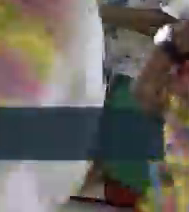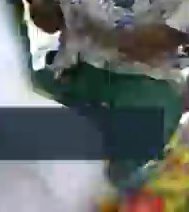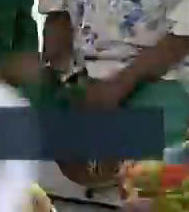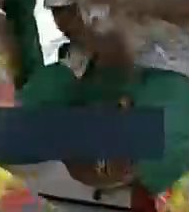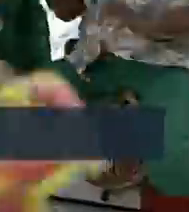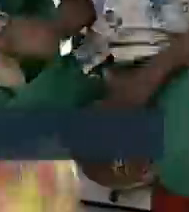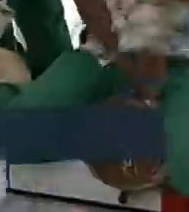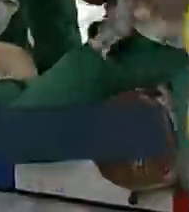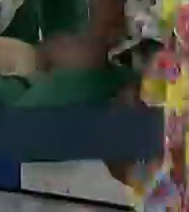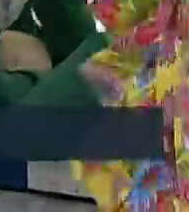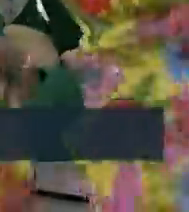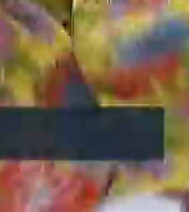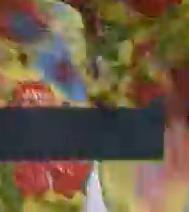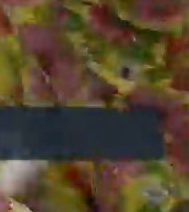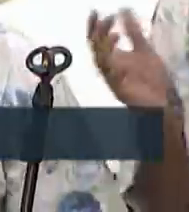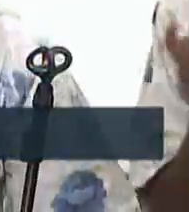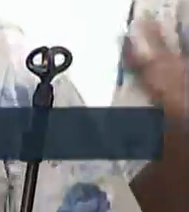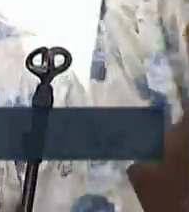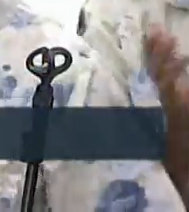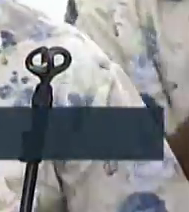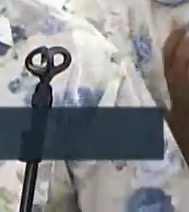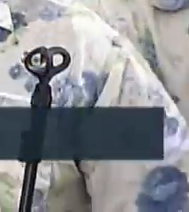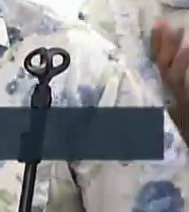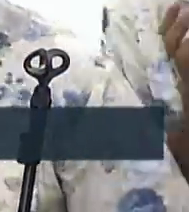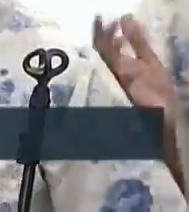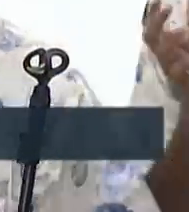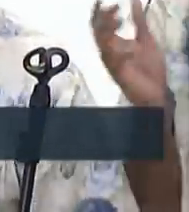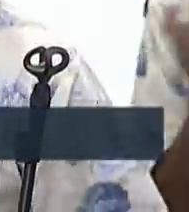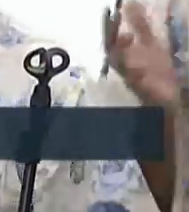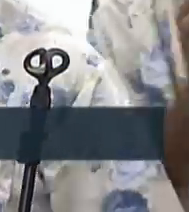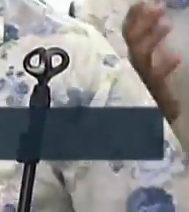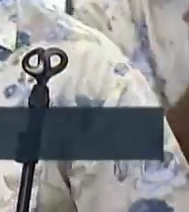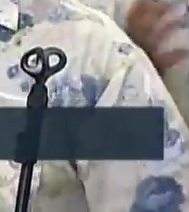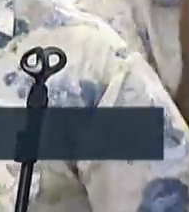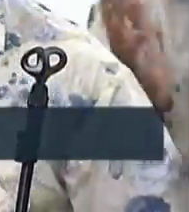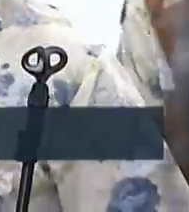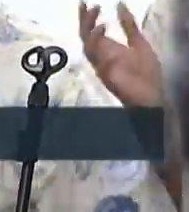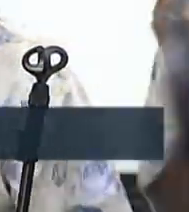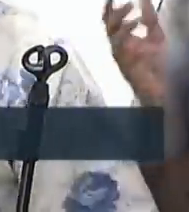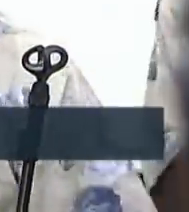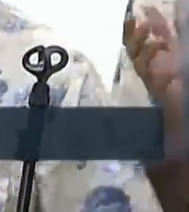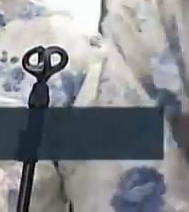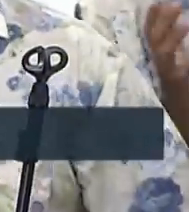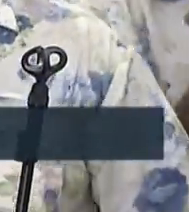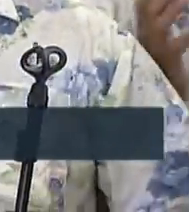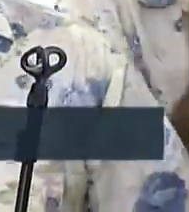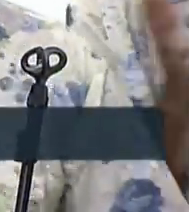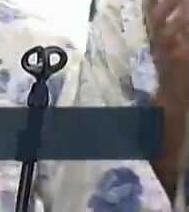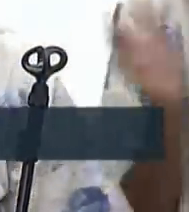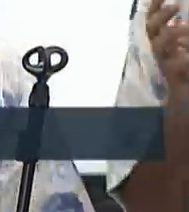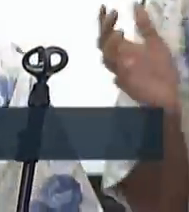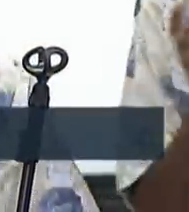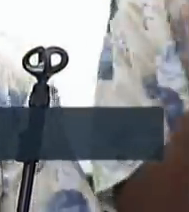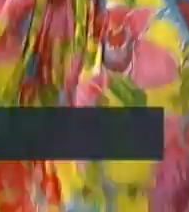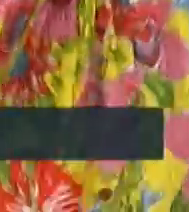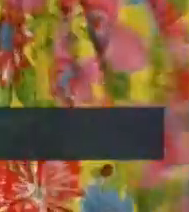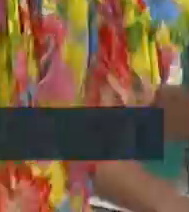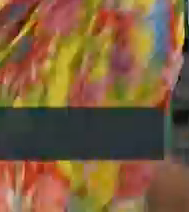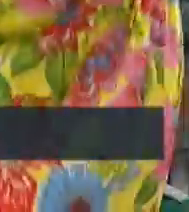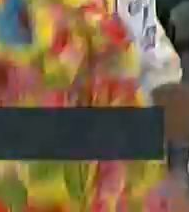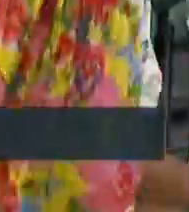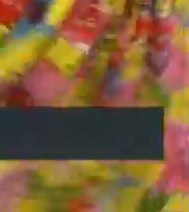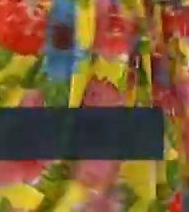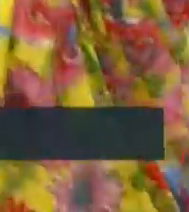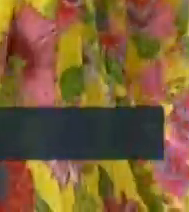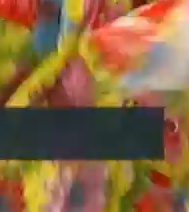amor meu santo eu tô chamando coreiras e correiro vai brincar tambor comigo PR meu santo